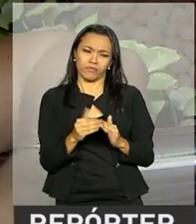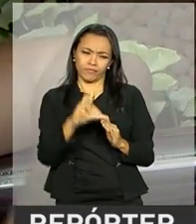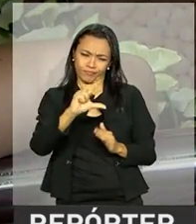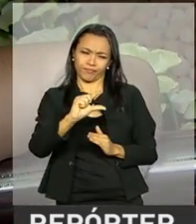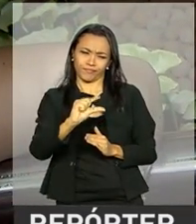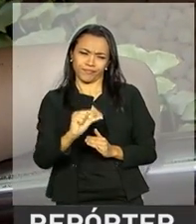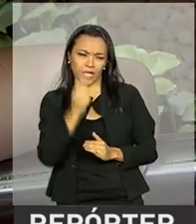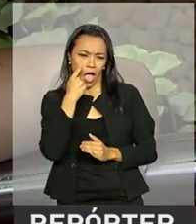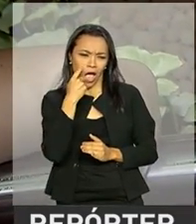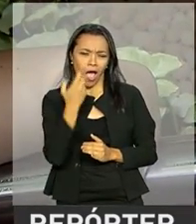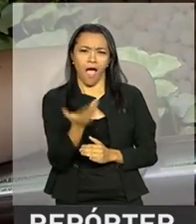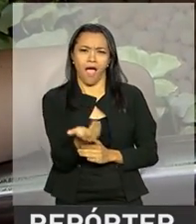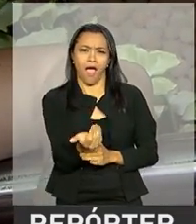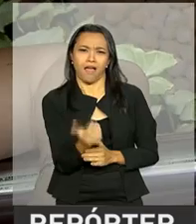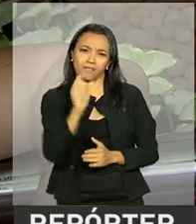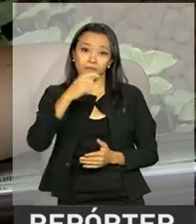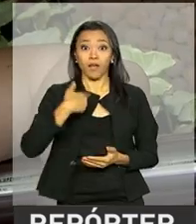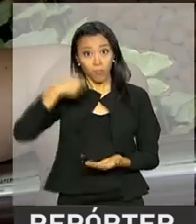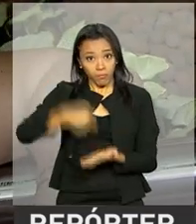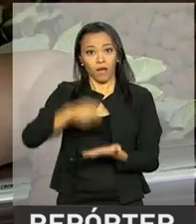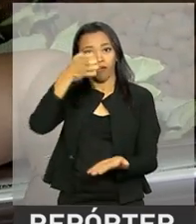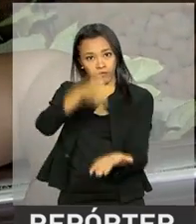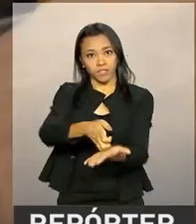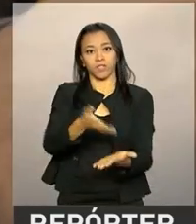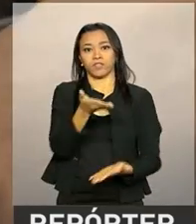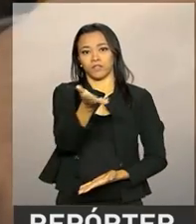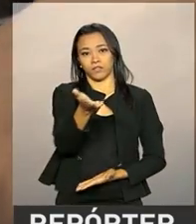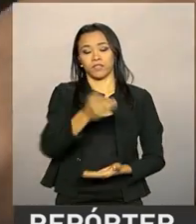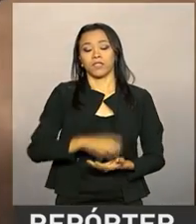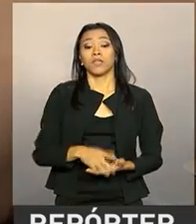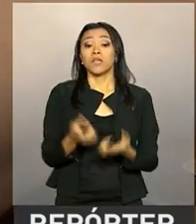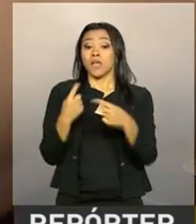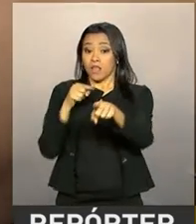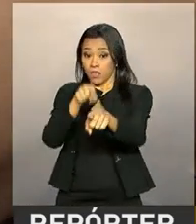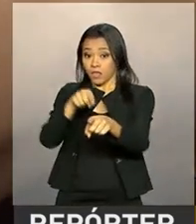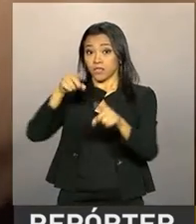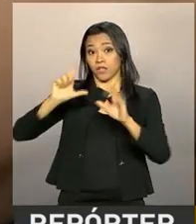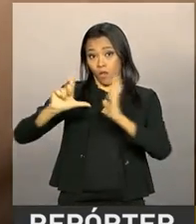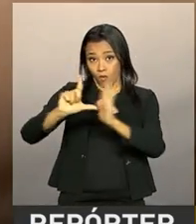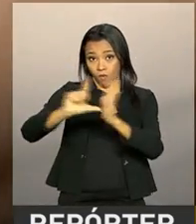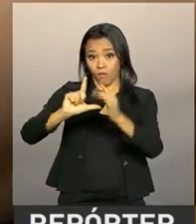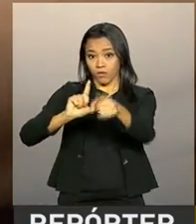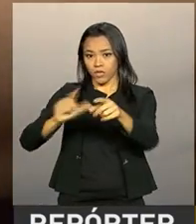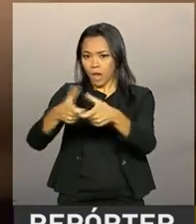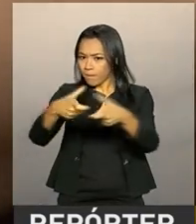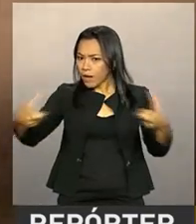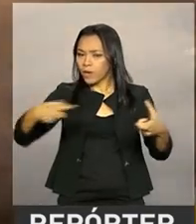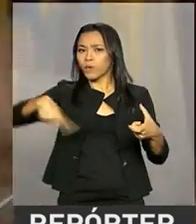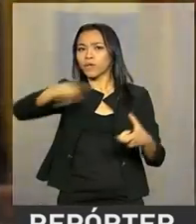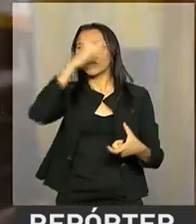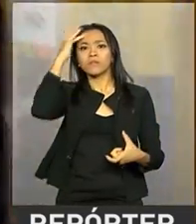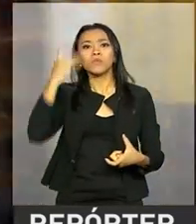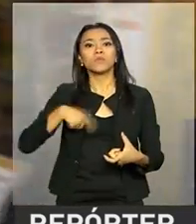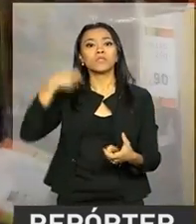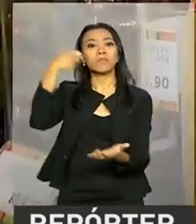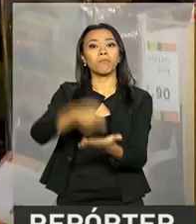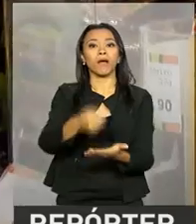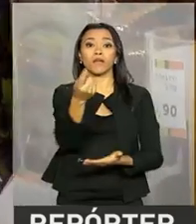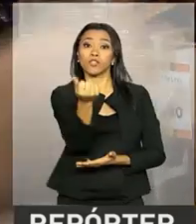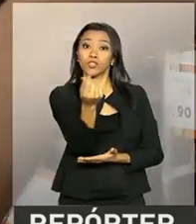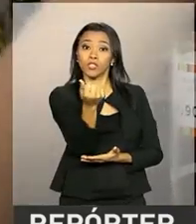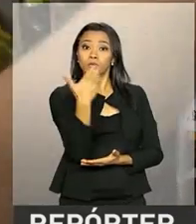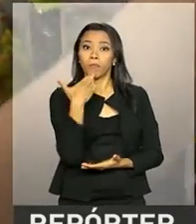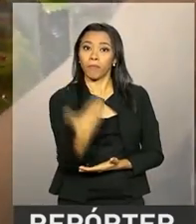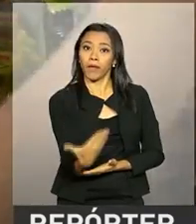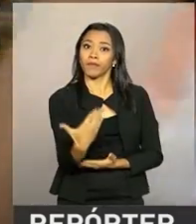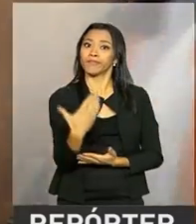alguma lag mas eu pago a vista nessa loja por exemplo a maioria dos clientes que pagam em dinheiro